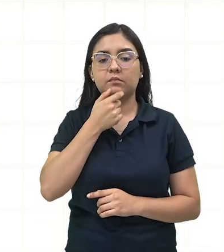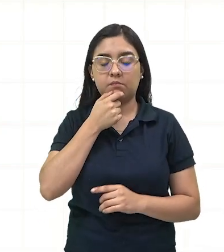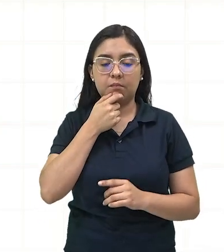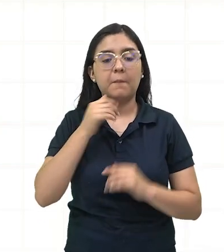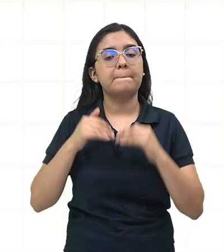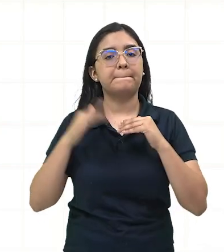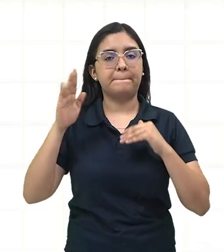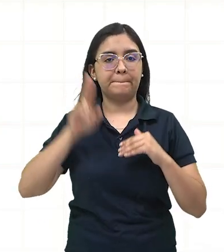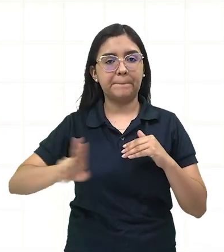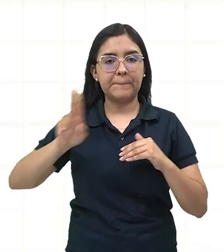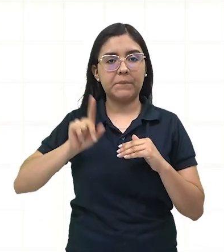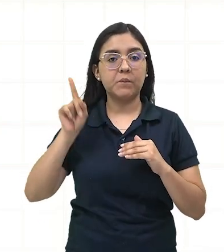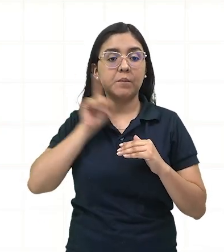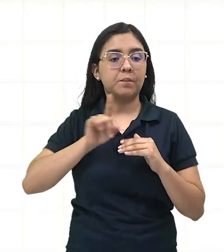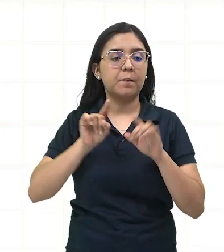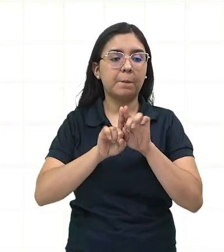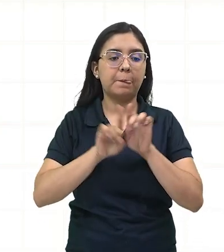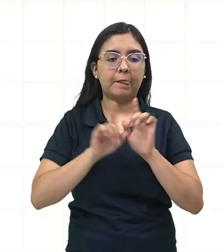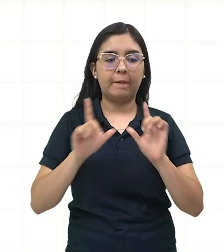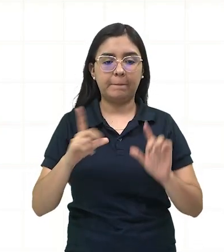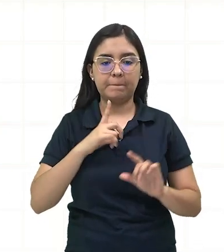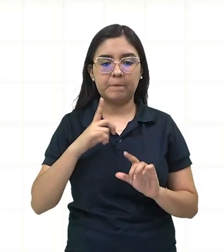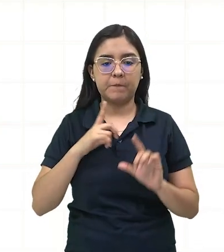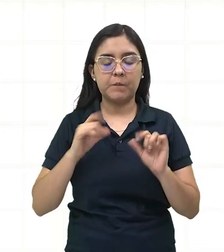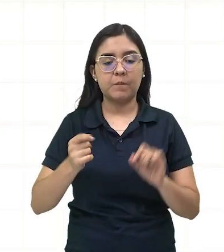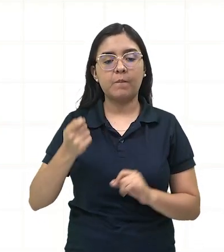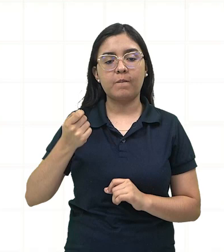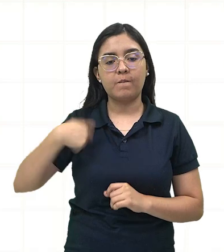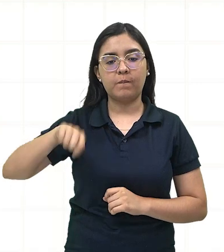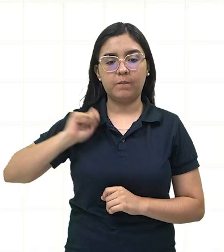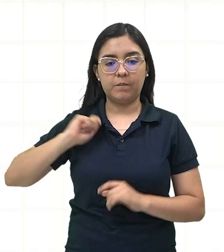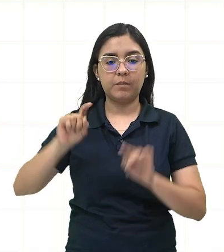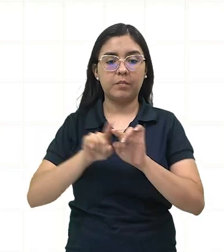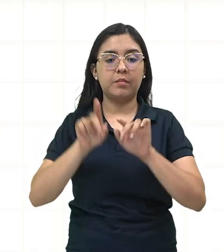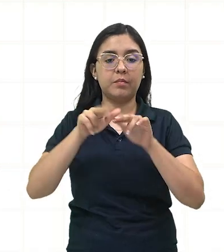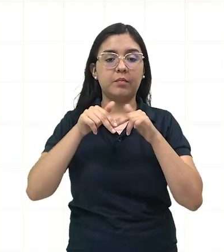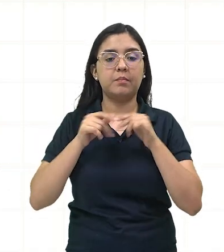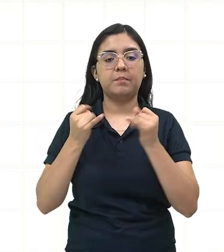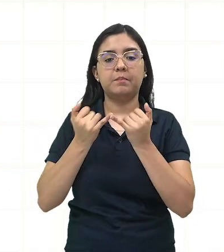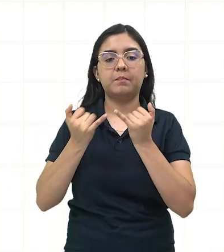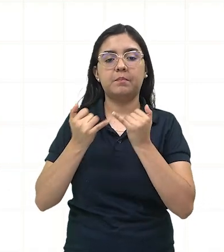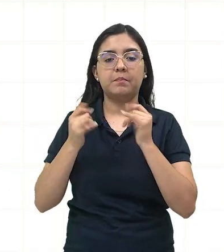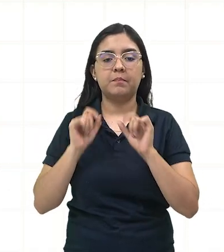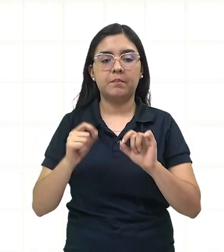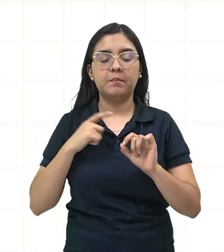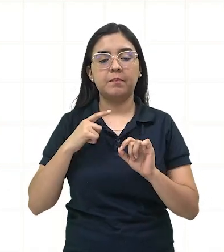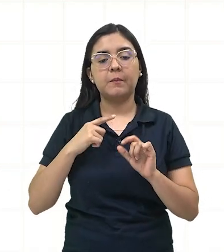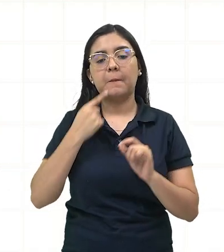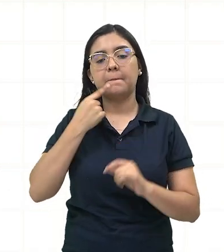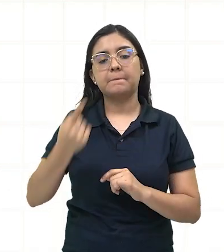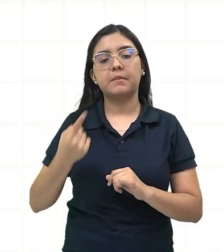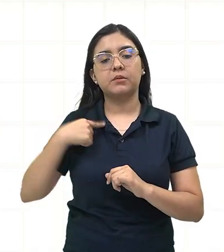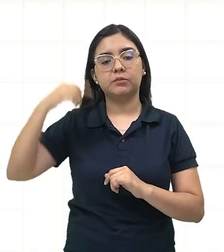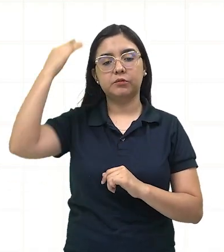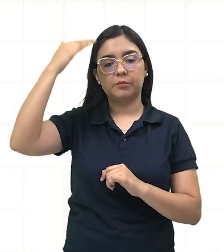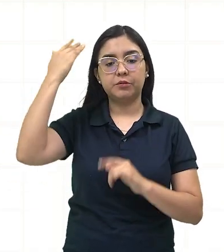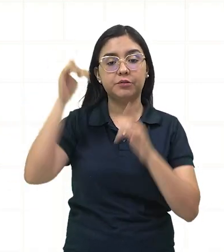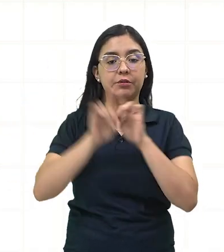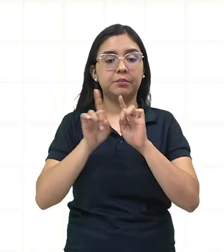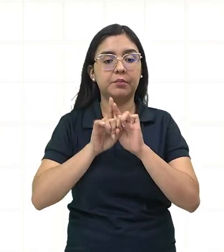mais falado e a gente também tem o espanhol devido à sua proximidade com o México e também